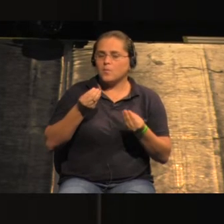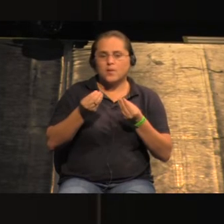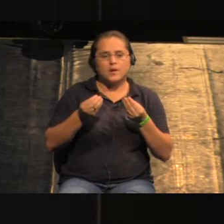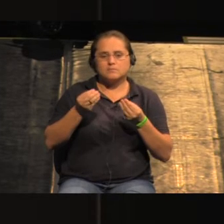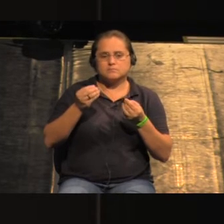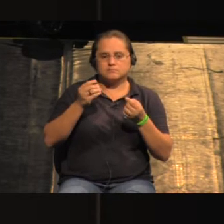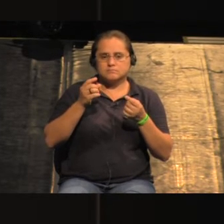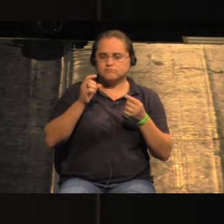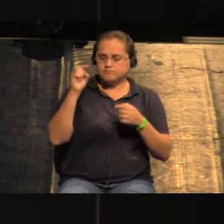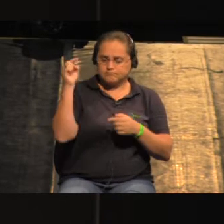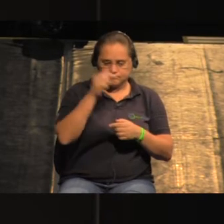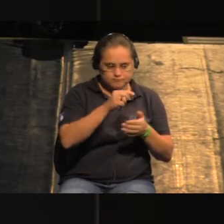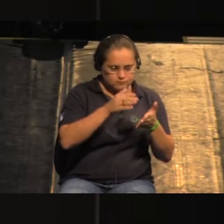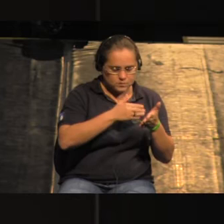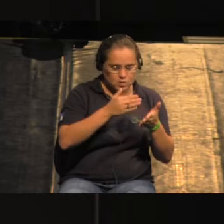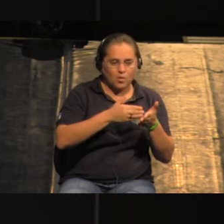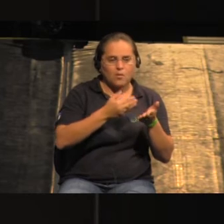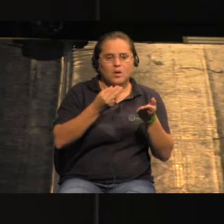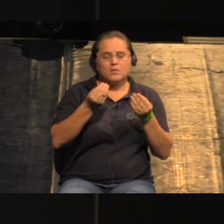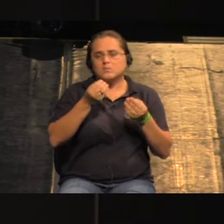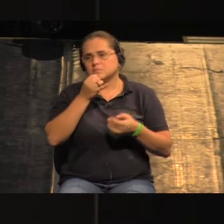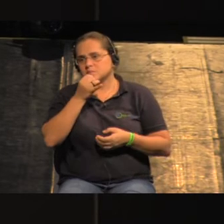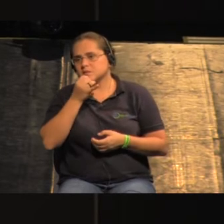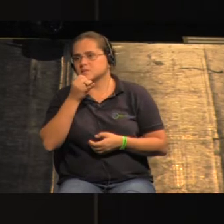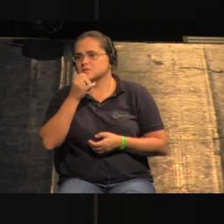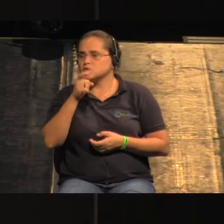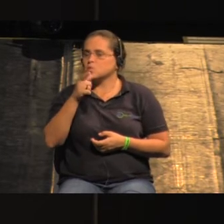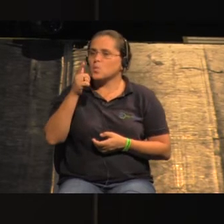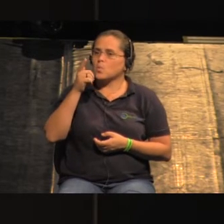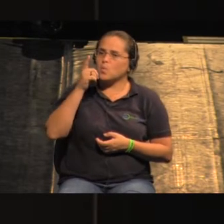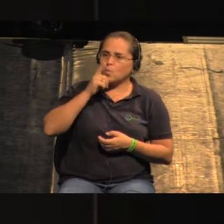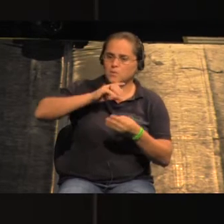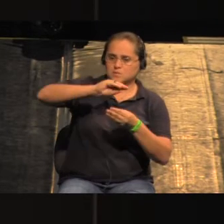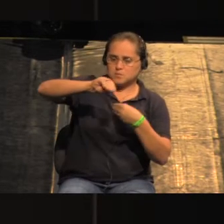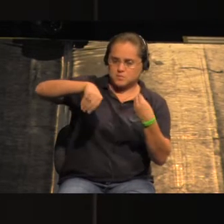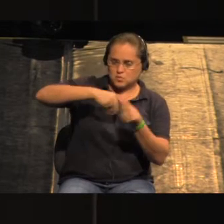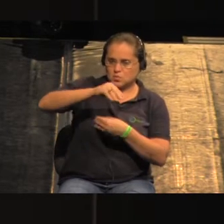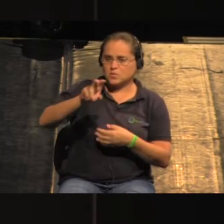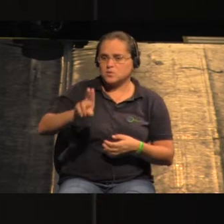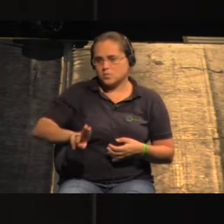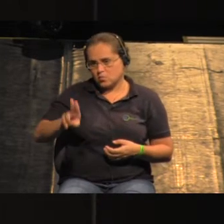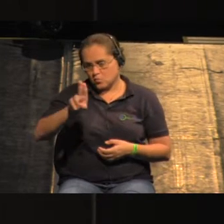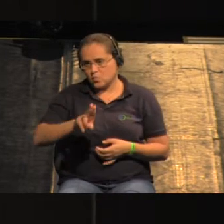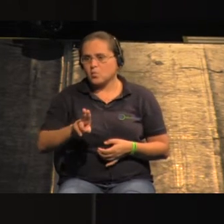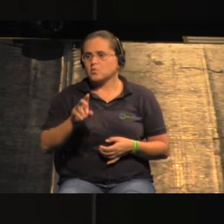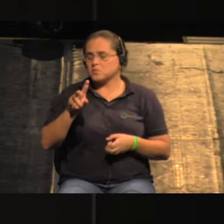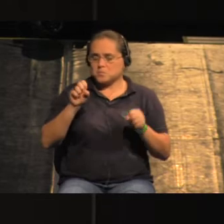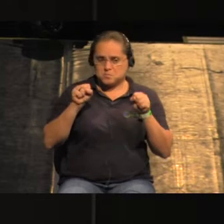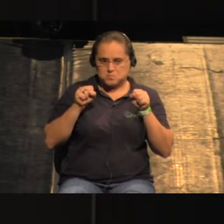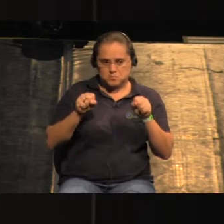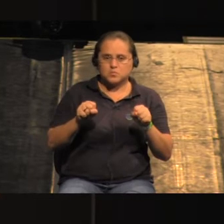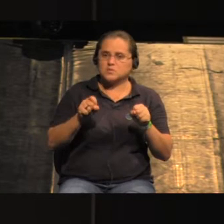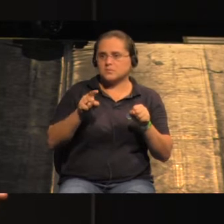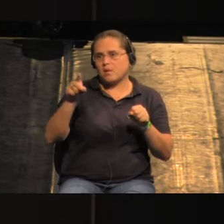que ele lida especificamente naquele livro com questões como, por exemplo, você só conseguiria ter misturas de